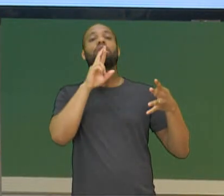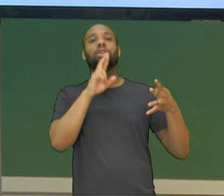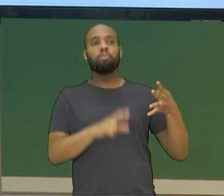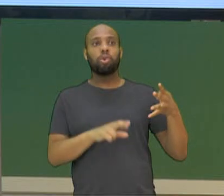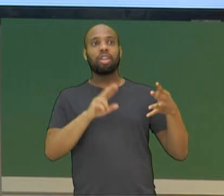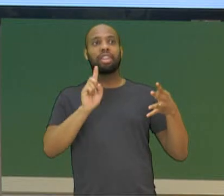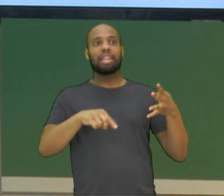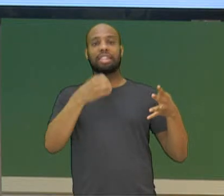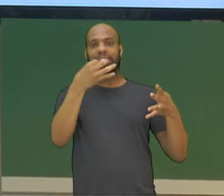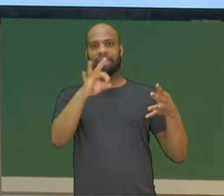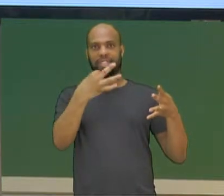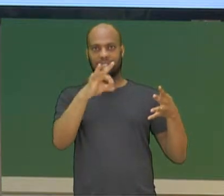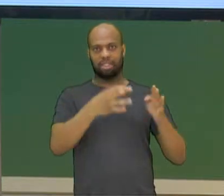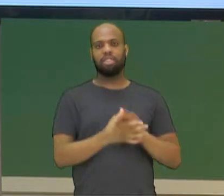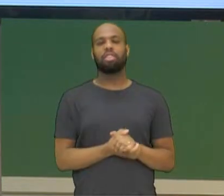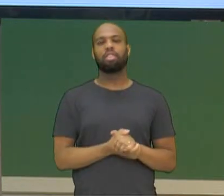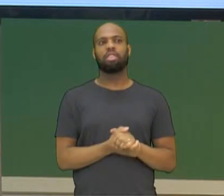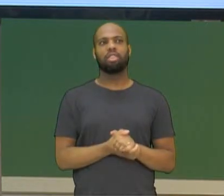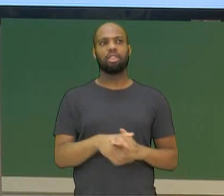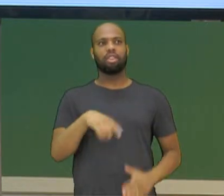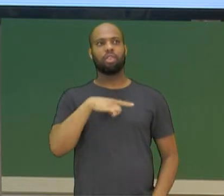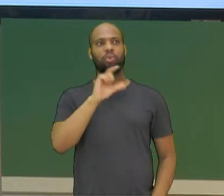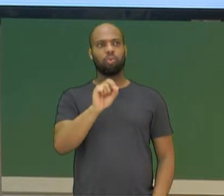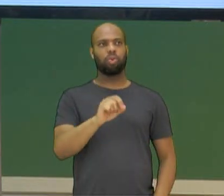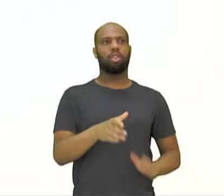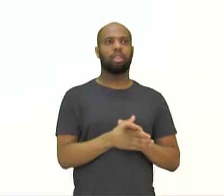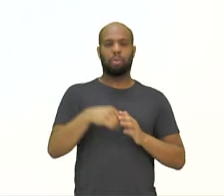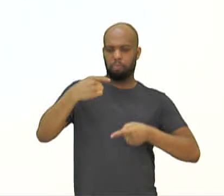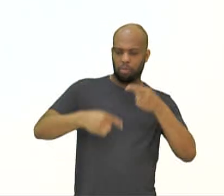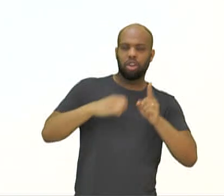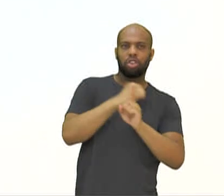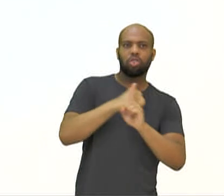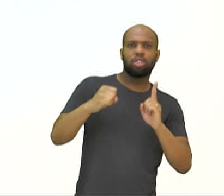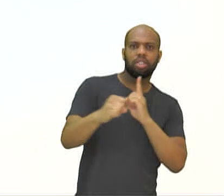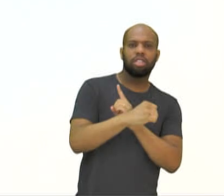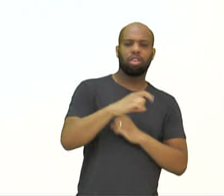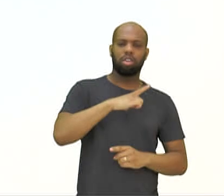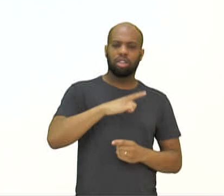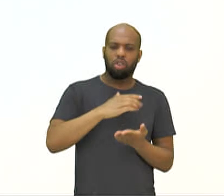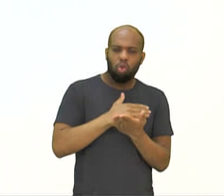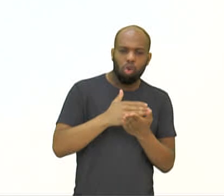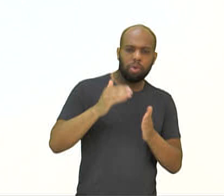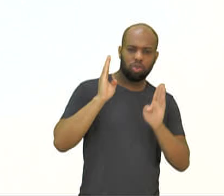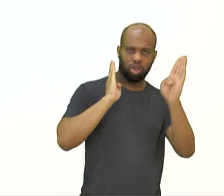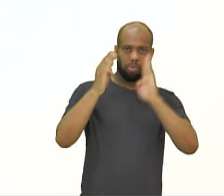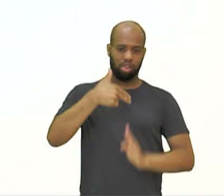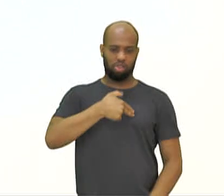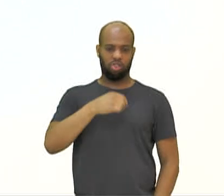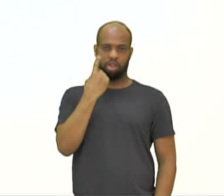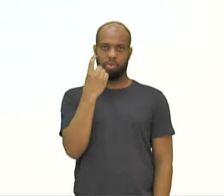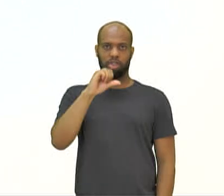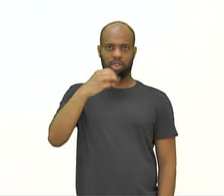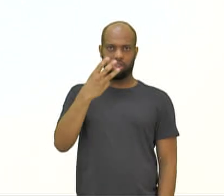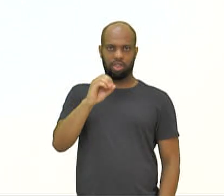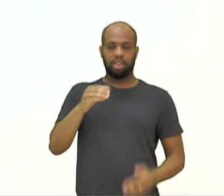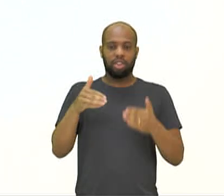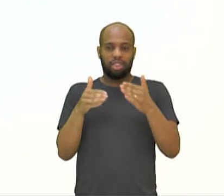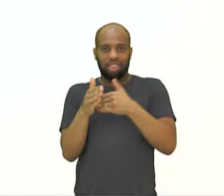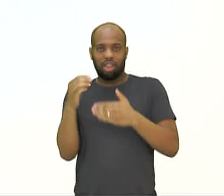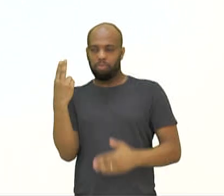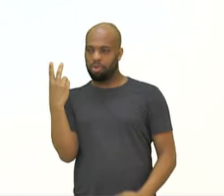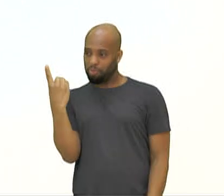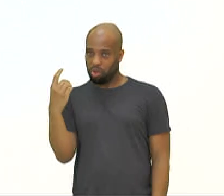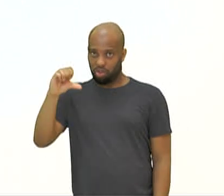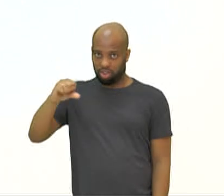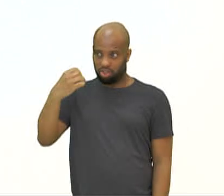alternativas é a correta. Então, aqui, a política social implementada durante a Era Vargas, de 1930 a